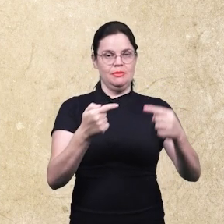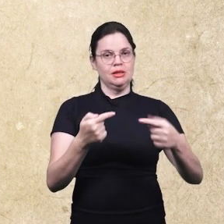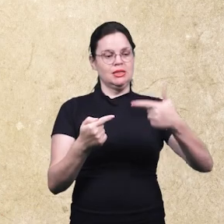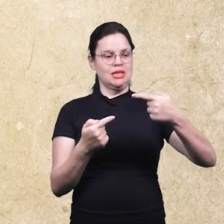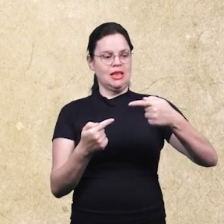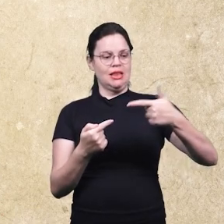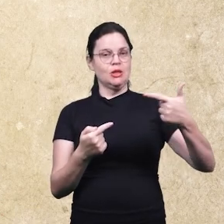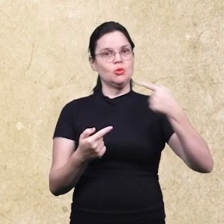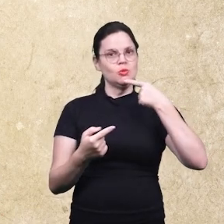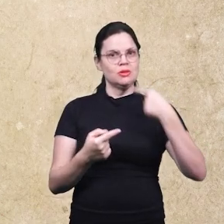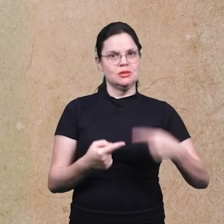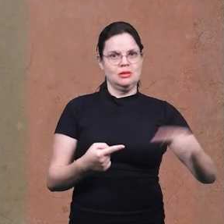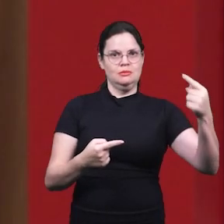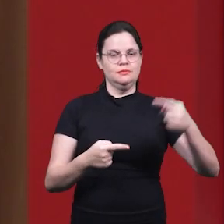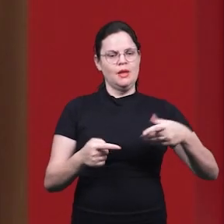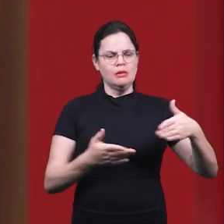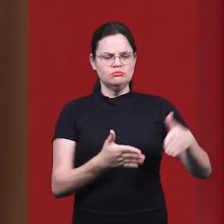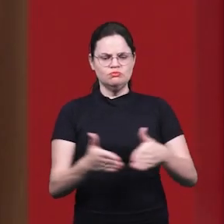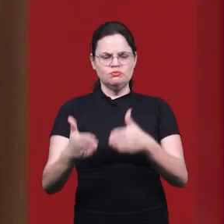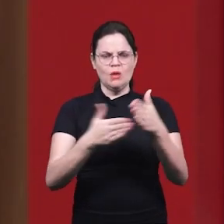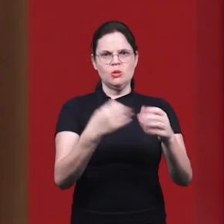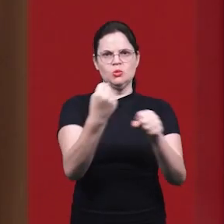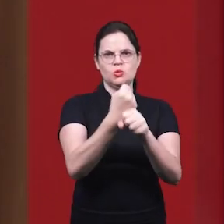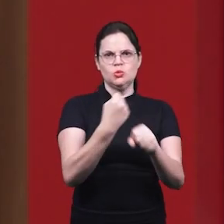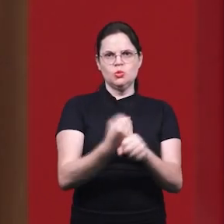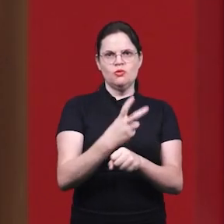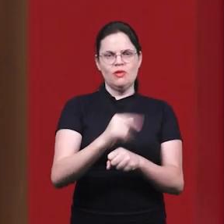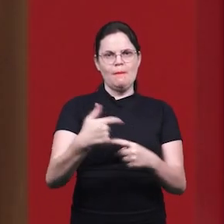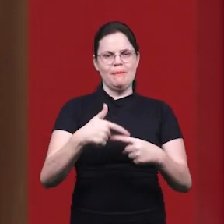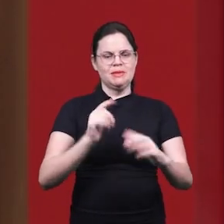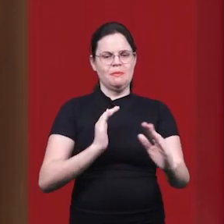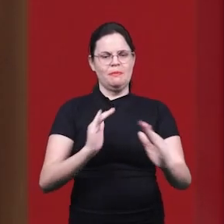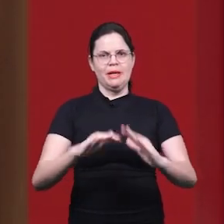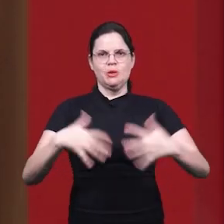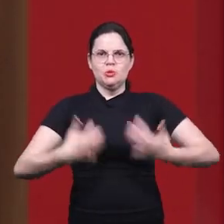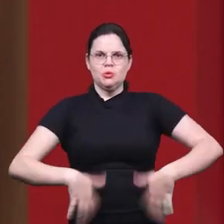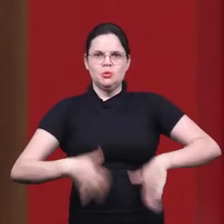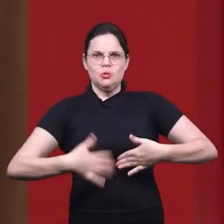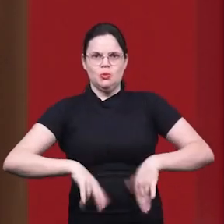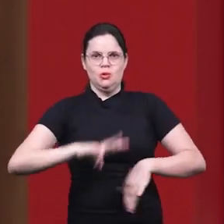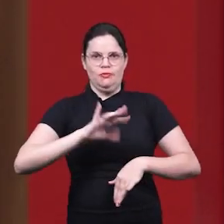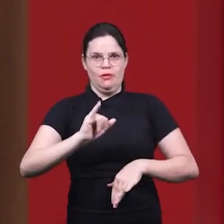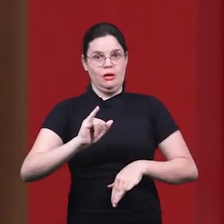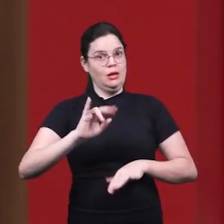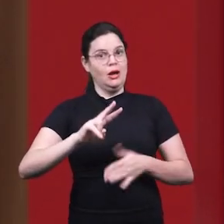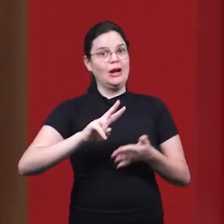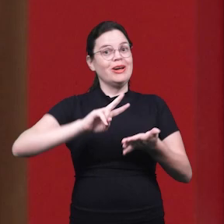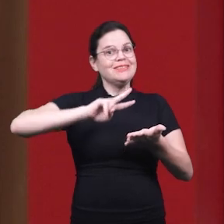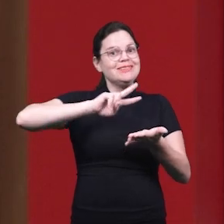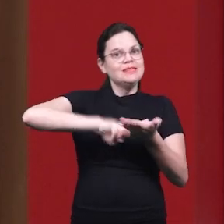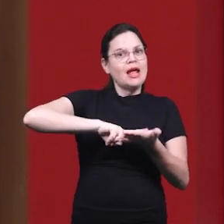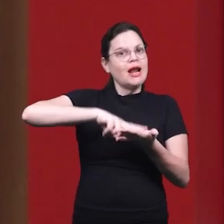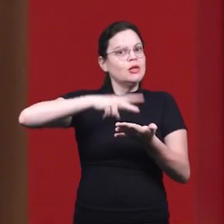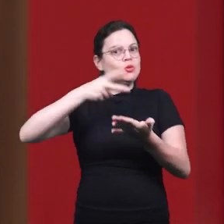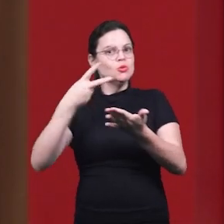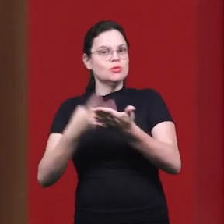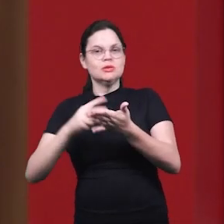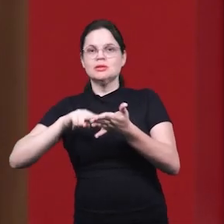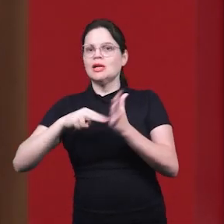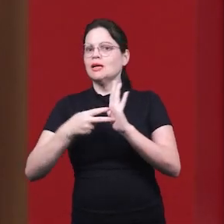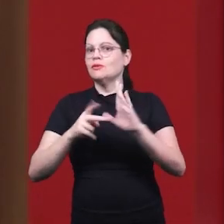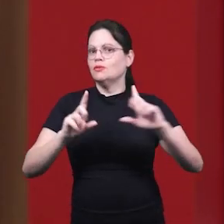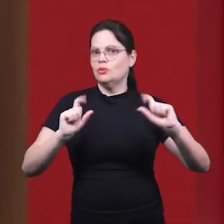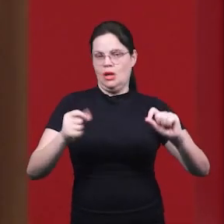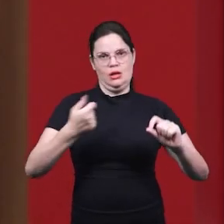As ruas e as tranqueiras se reedificarão, mas em tempos angustiosos. Traduzindo esse verso. Então,